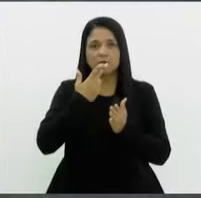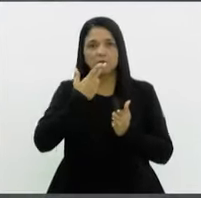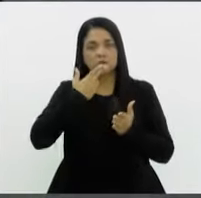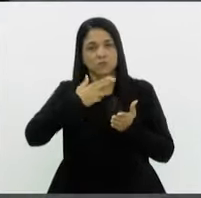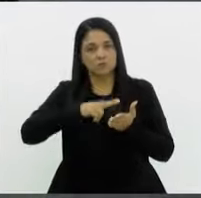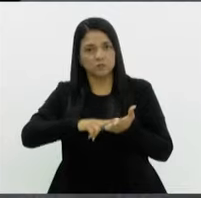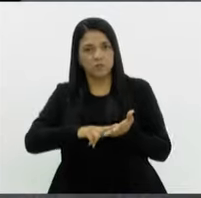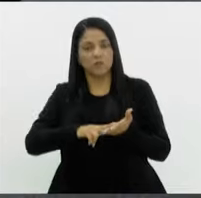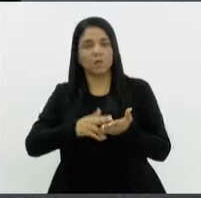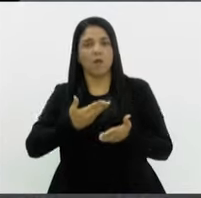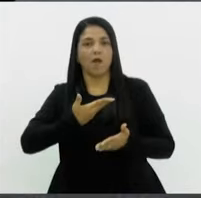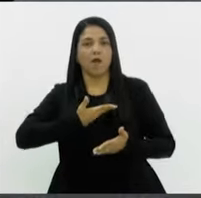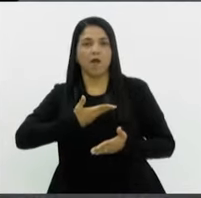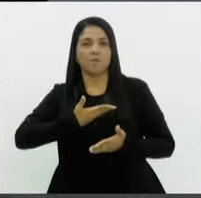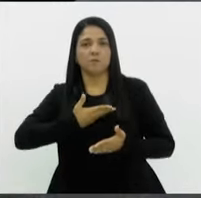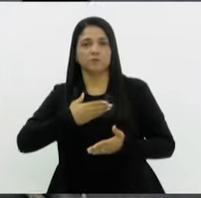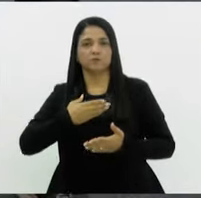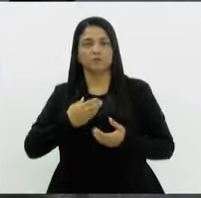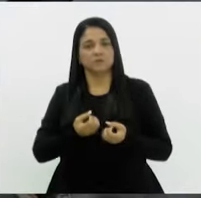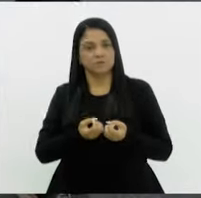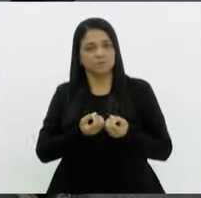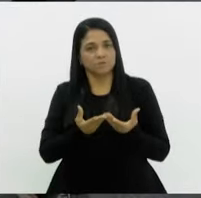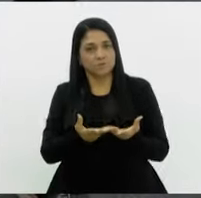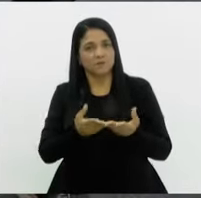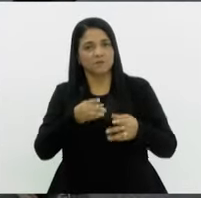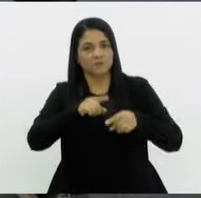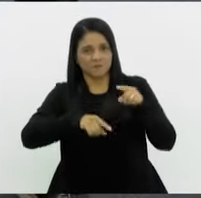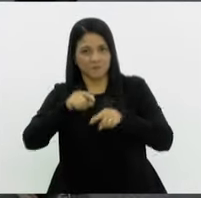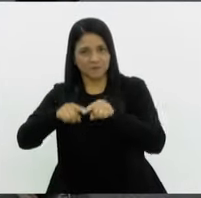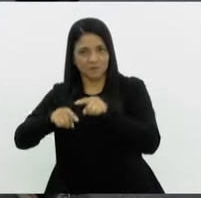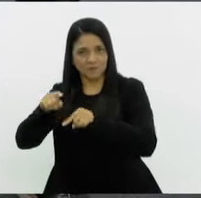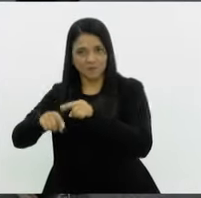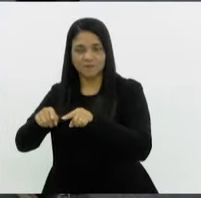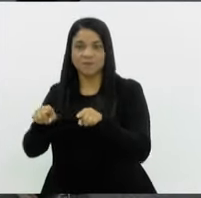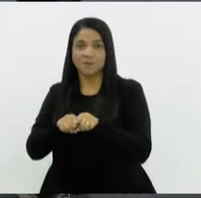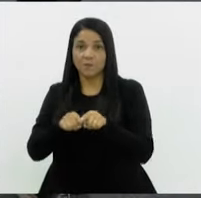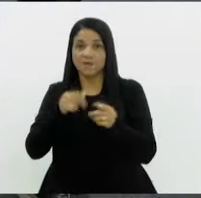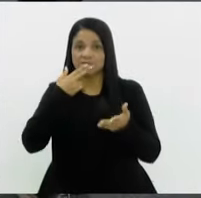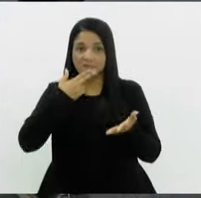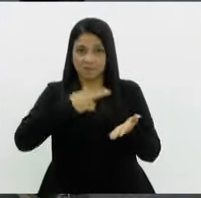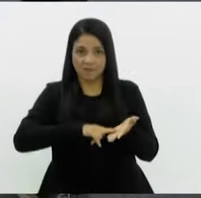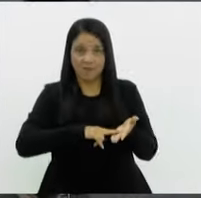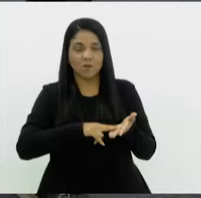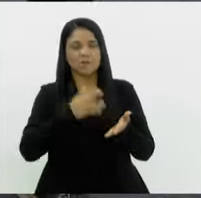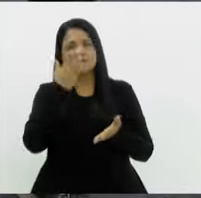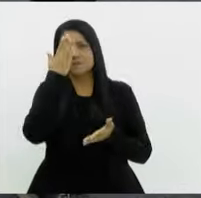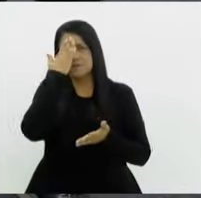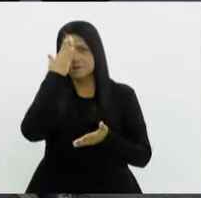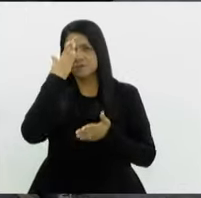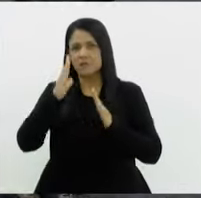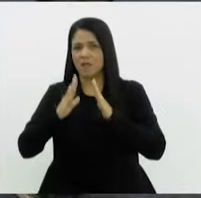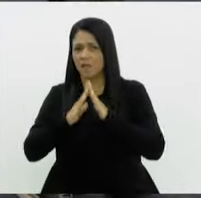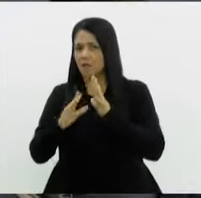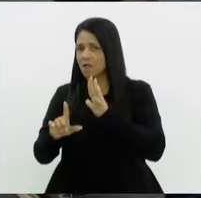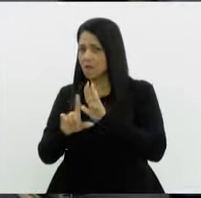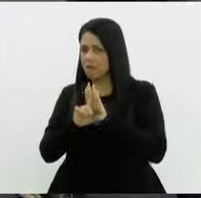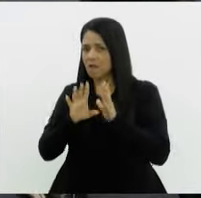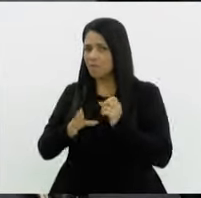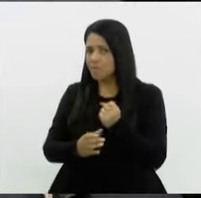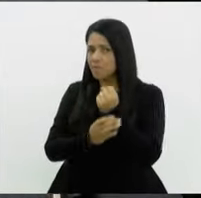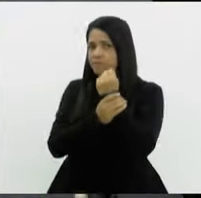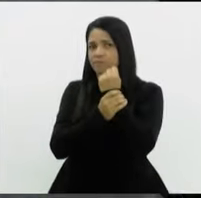dos Entregadores, é fundamental, mas nesse rol dos selos também, porque a gente sabe que a Casa Legislativa